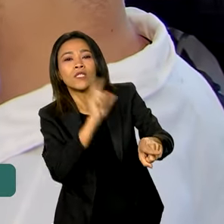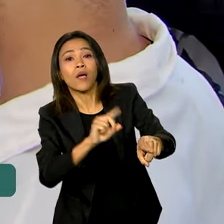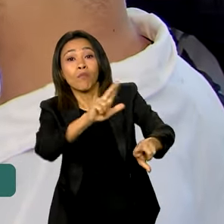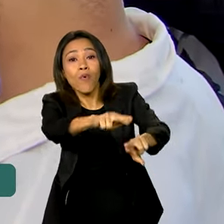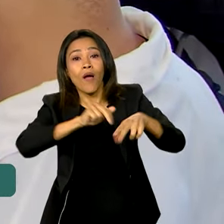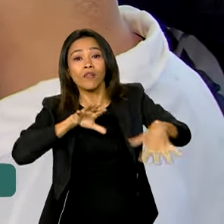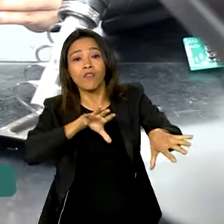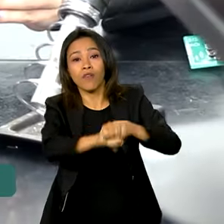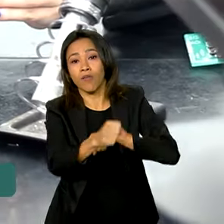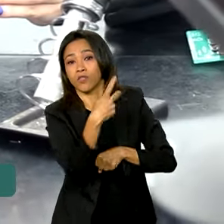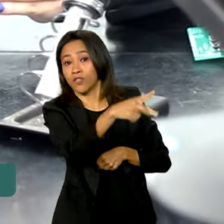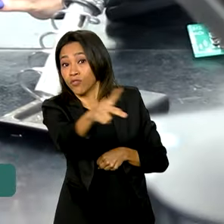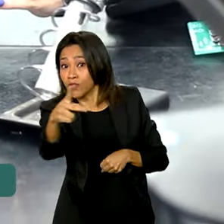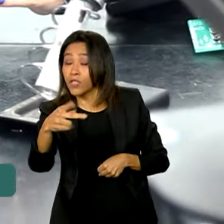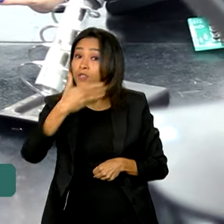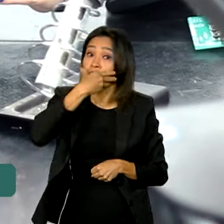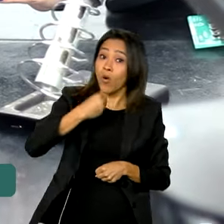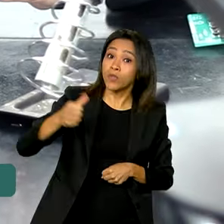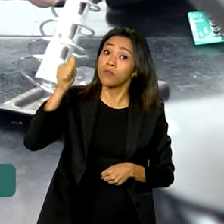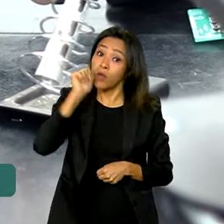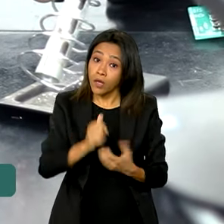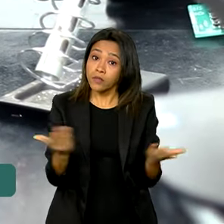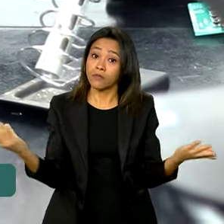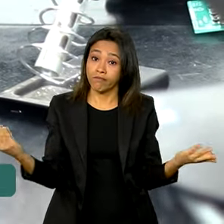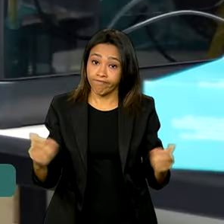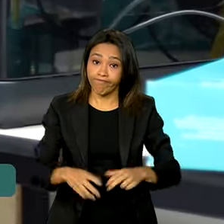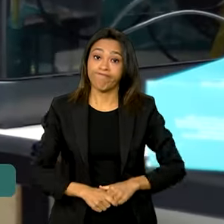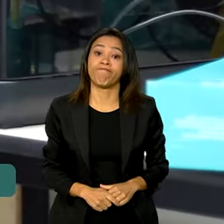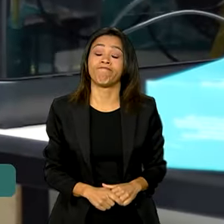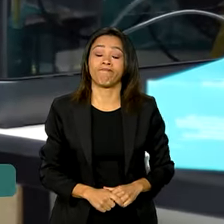formação para homem e para mulher.